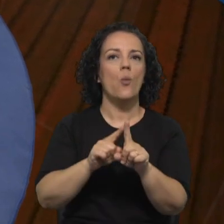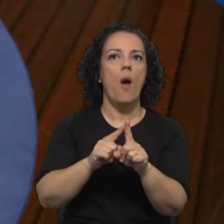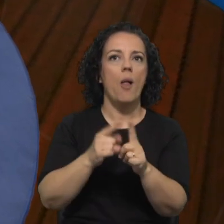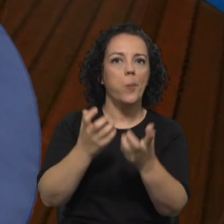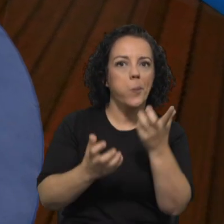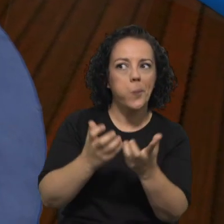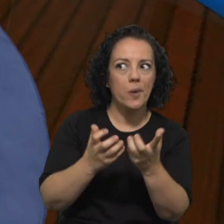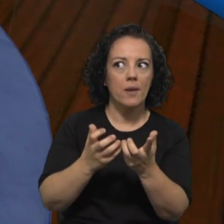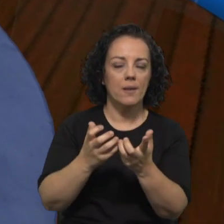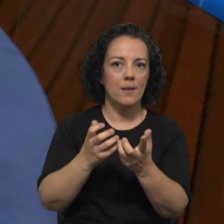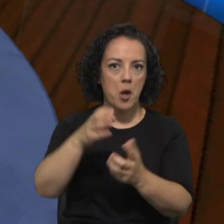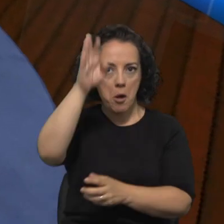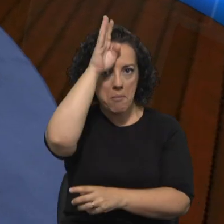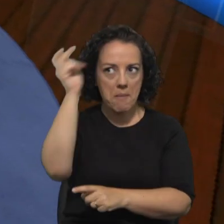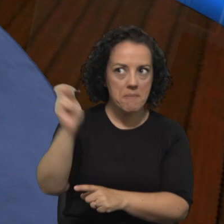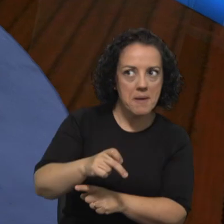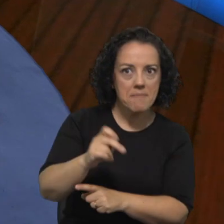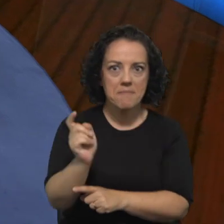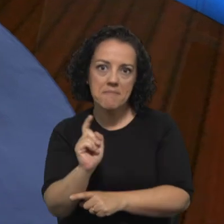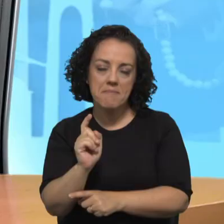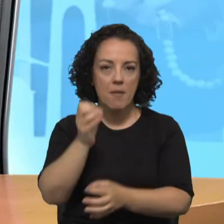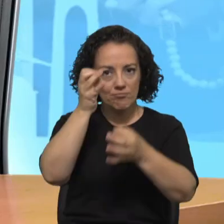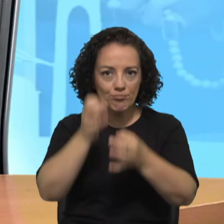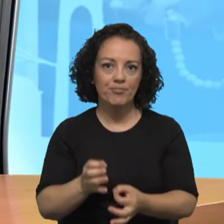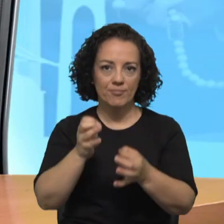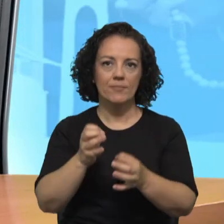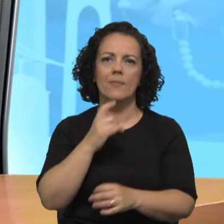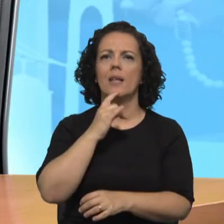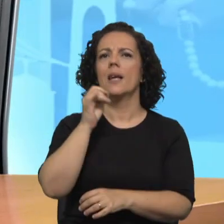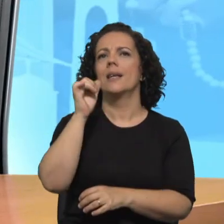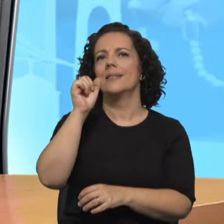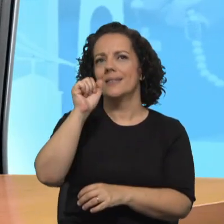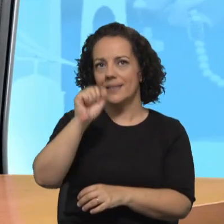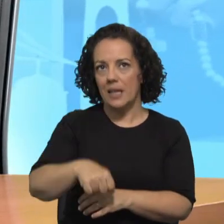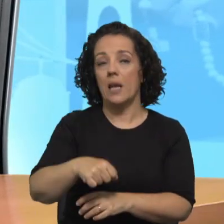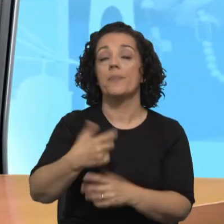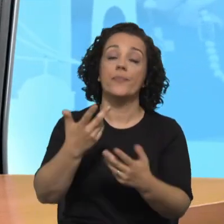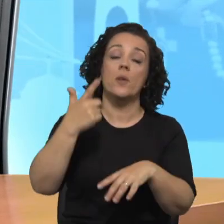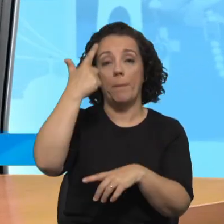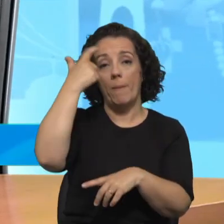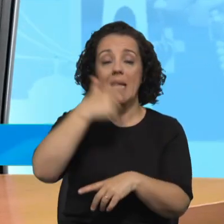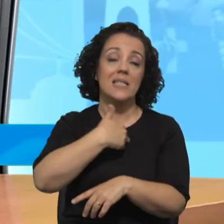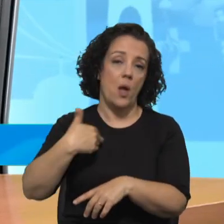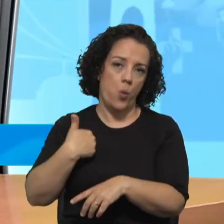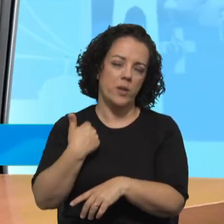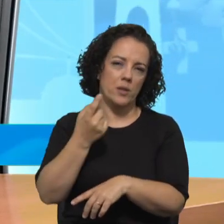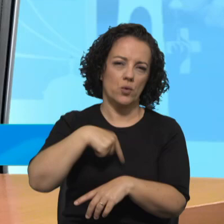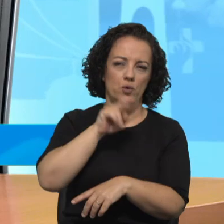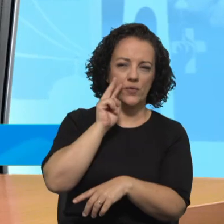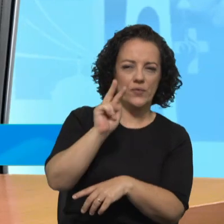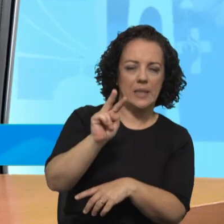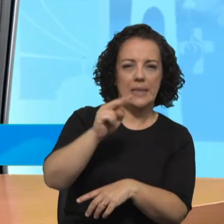de que o Papa estará cá na Jornada Mundial da Juventude. Claro, o pretexto é a saúde dele também, não é? Sim. Porque nós vemos-lo com estas dificuldades todas